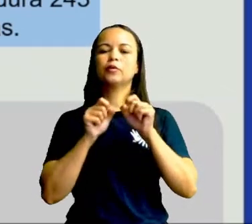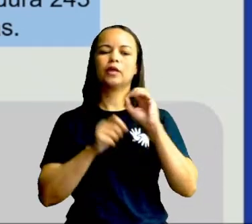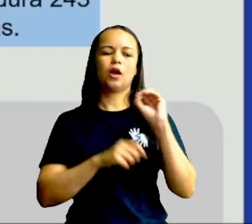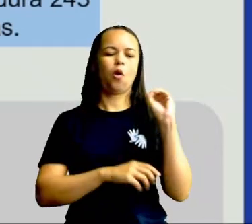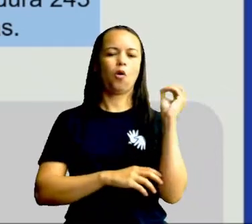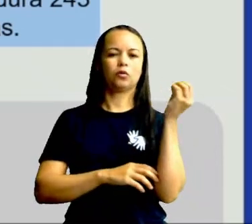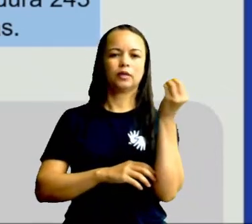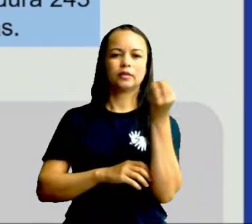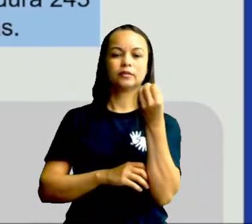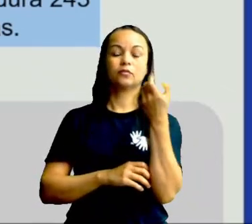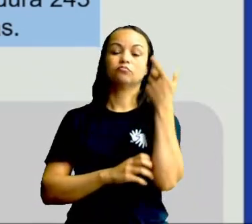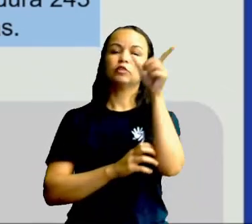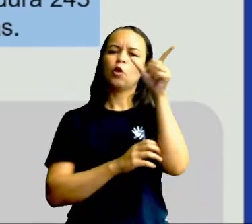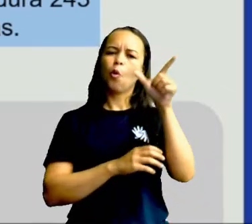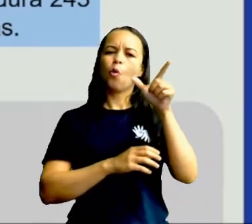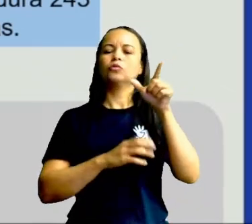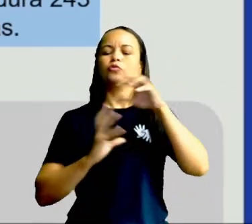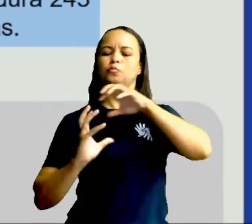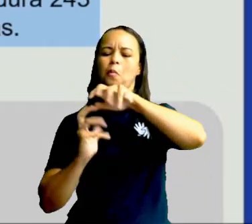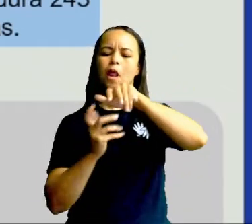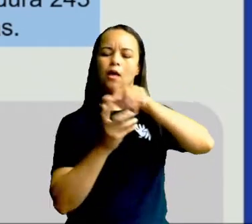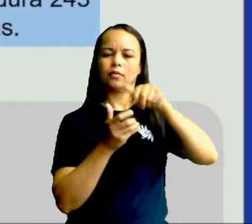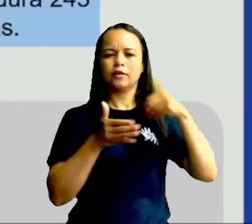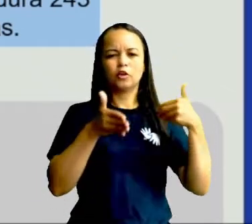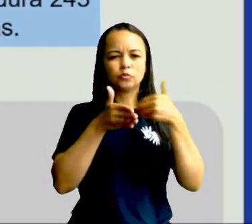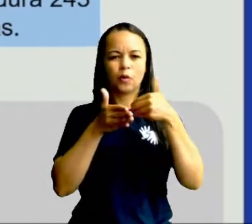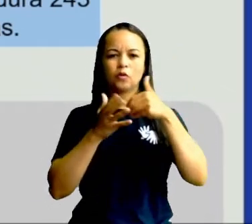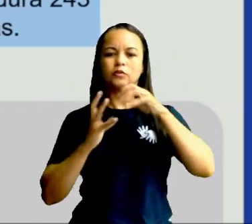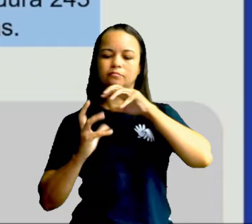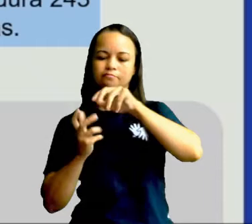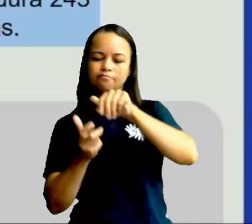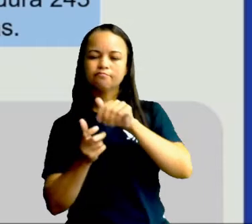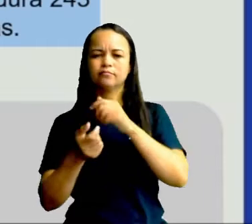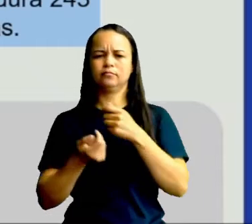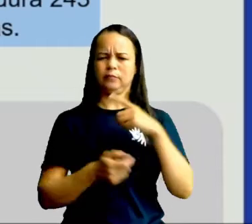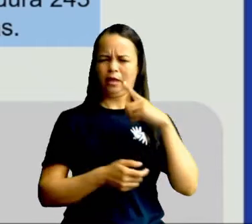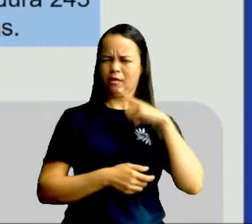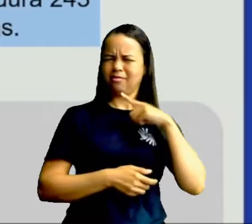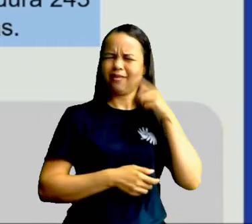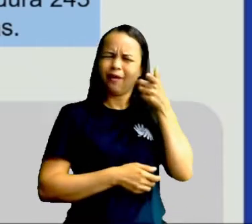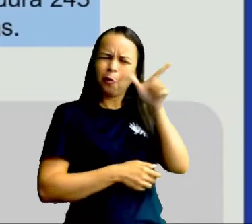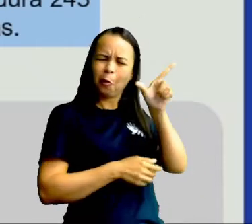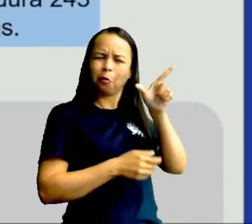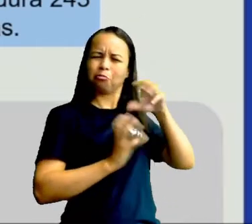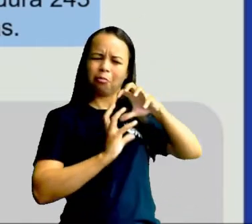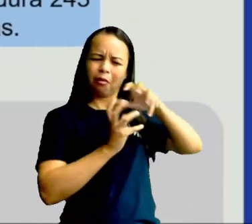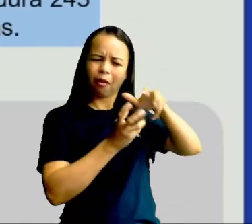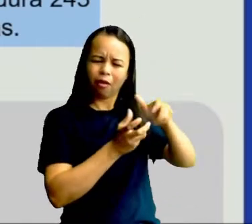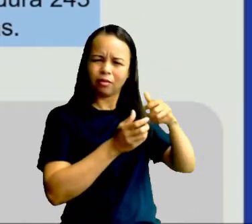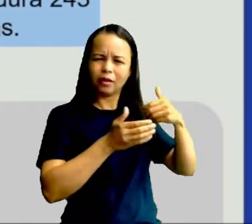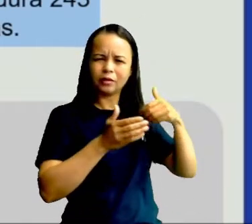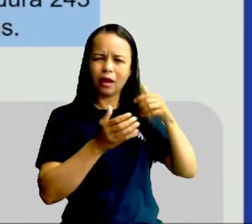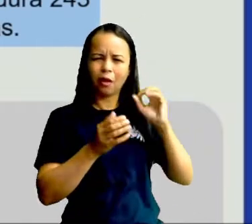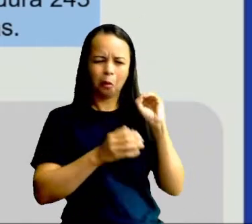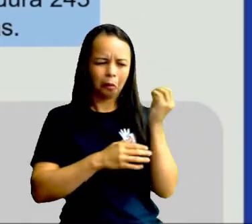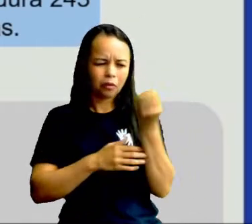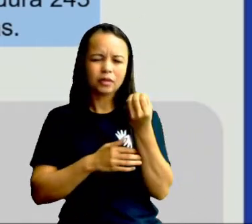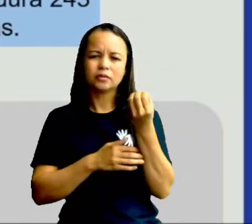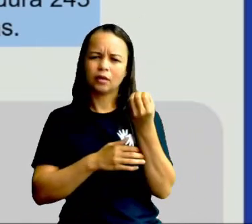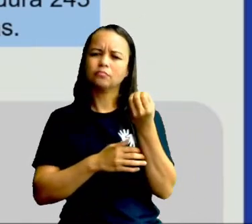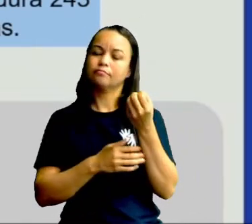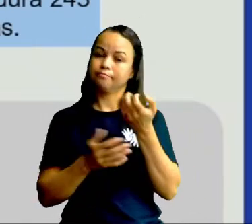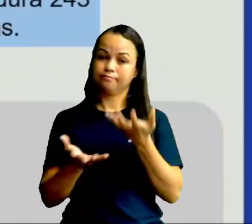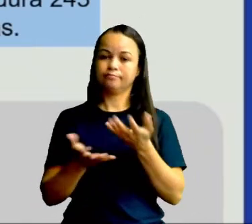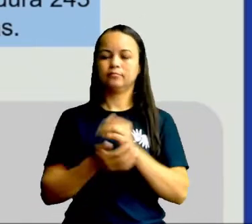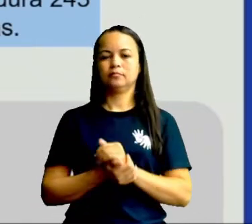dos outros planetas vizinhos da Terra. E tem, rotação dos outros planetas vizinhos da Terra.